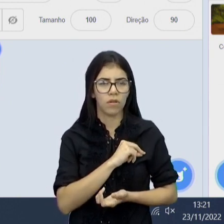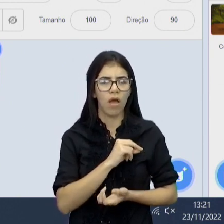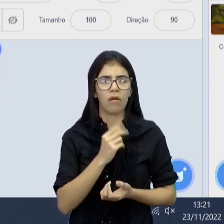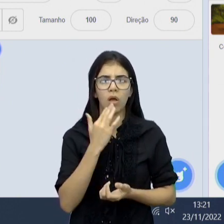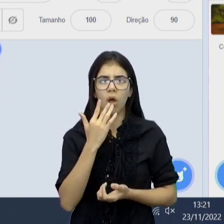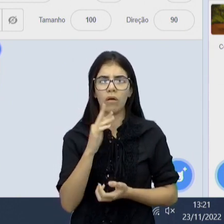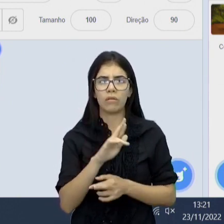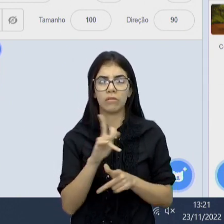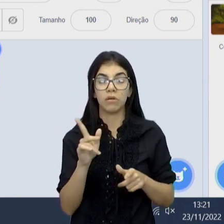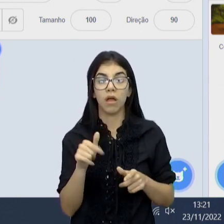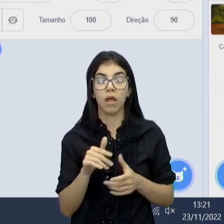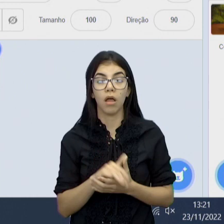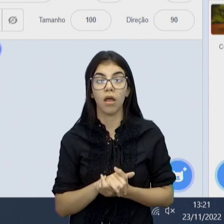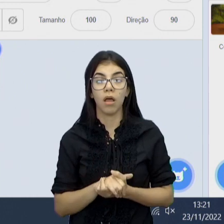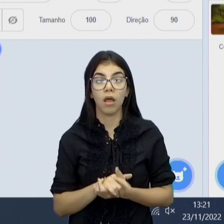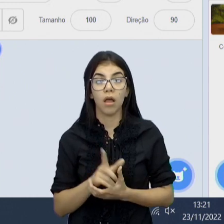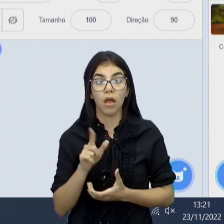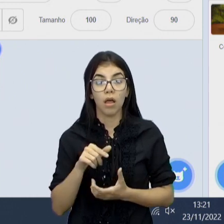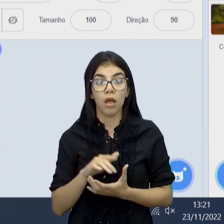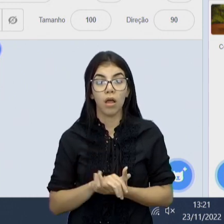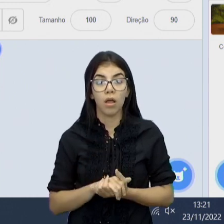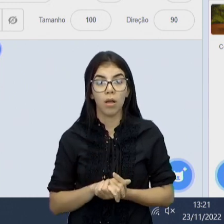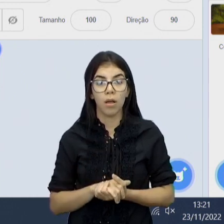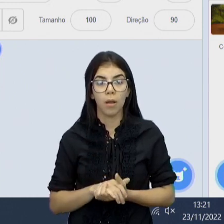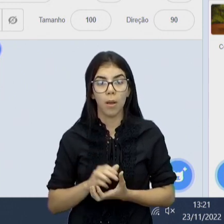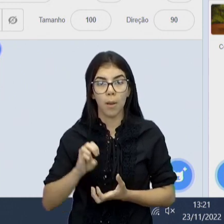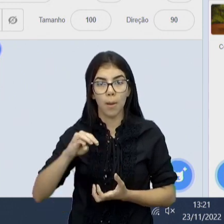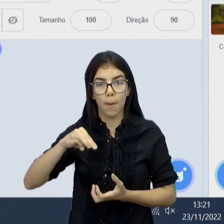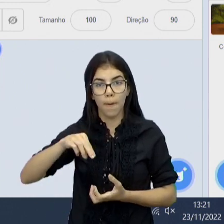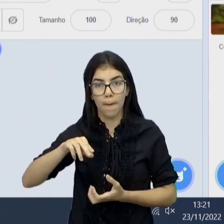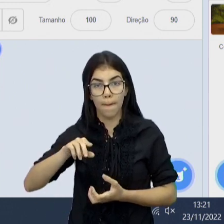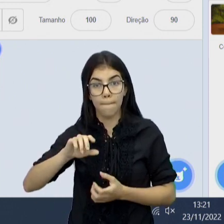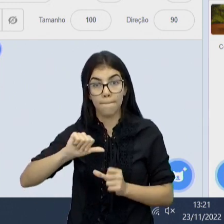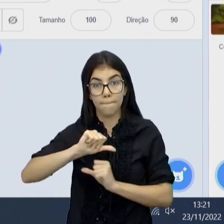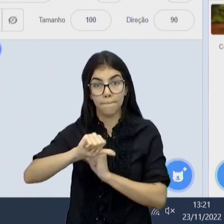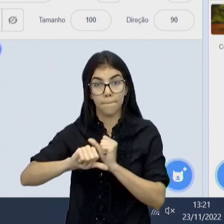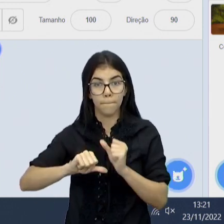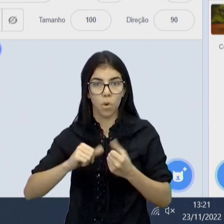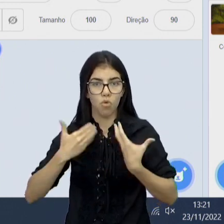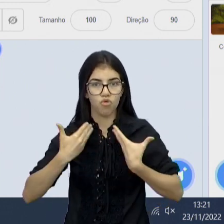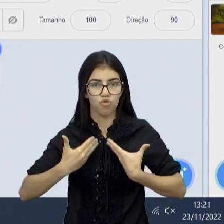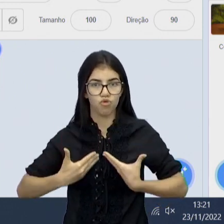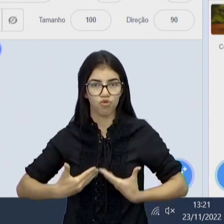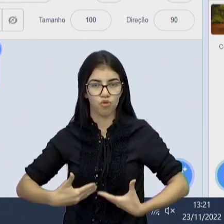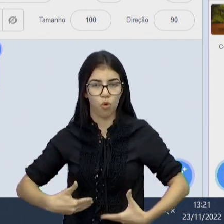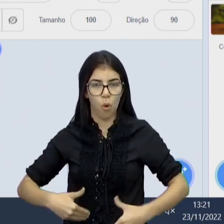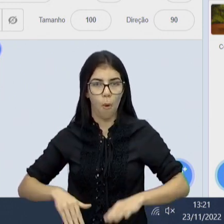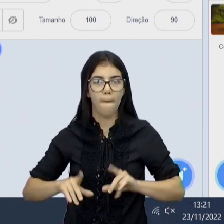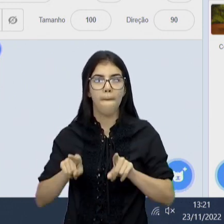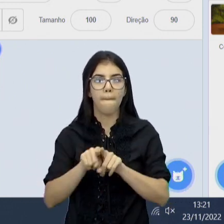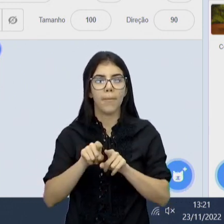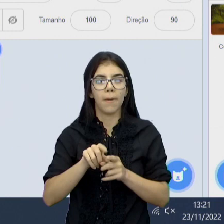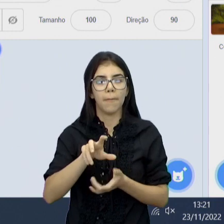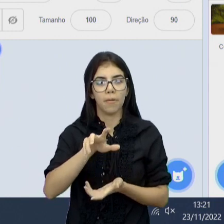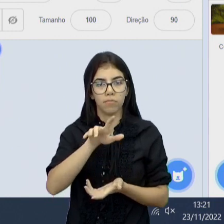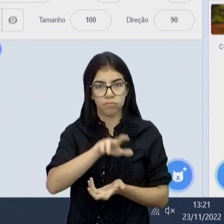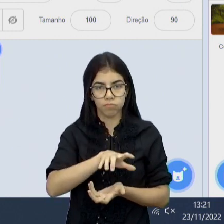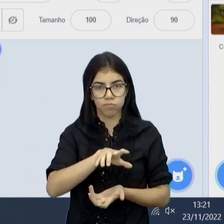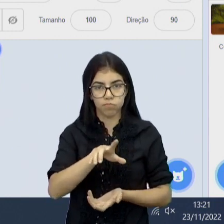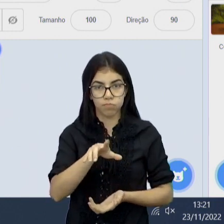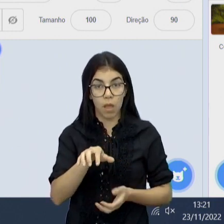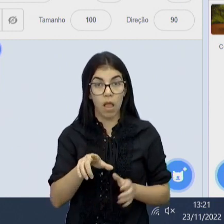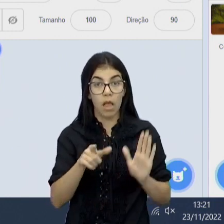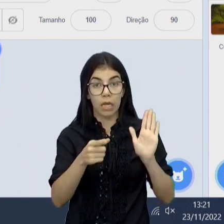cor. Muito bem, você tem que procurar um que chama Mude para Fantasia. Mude para fantasia. Isso, Every B. arrasta. Every B?